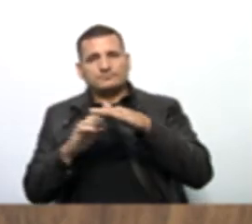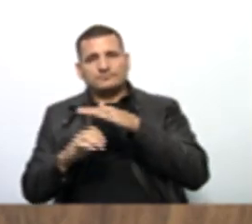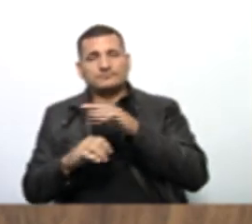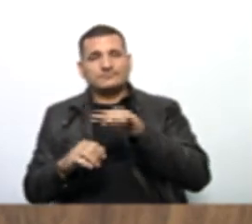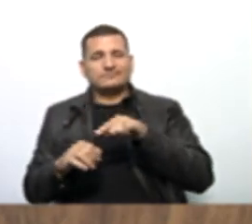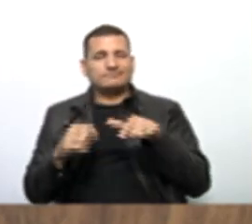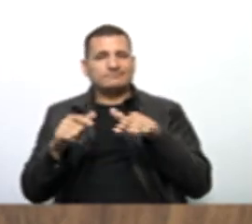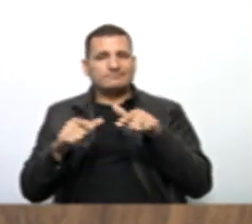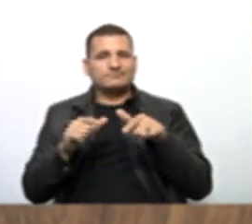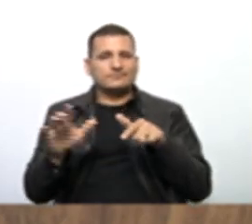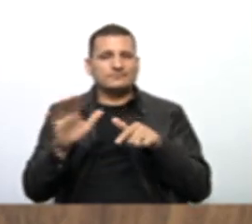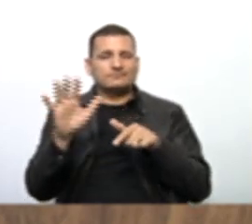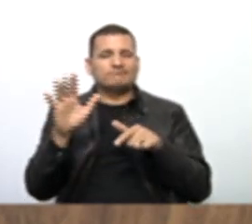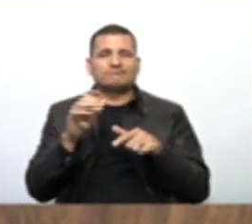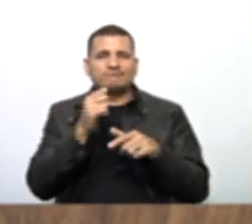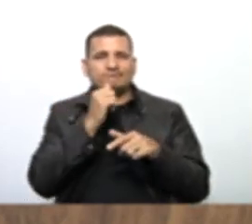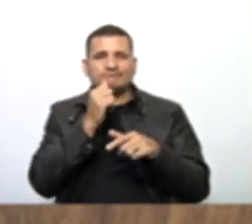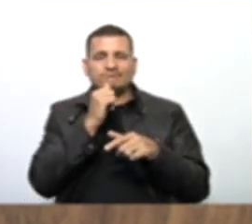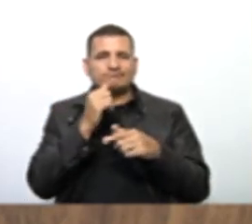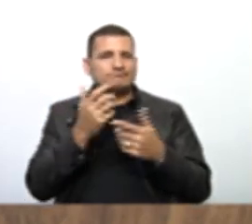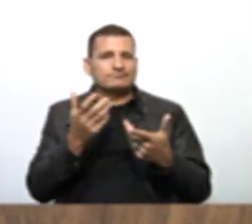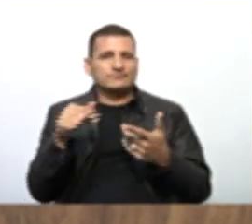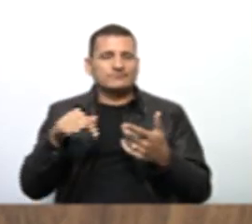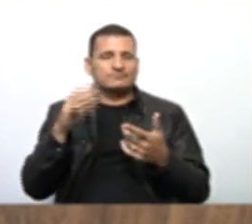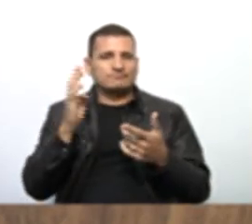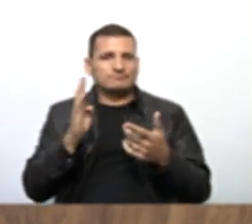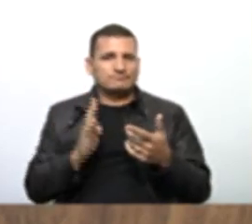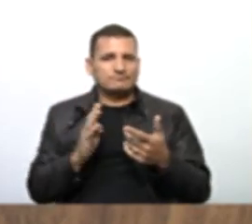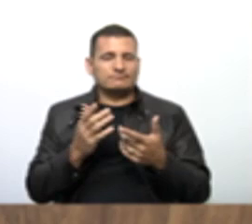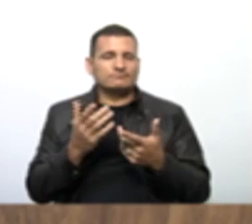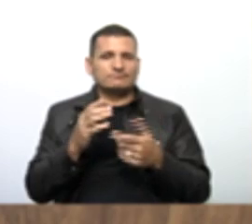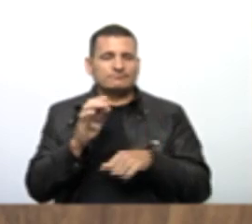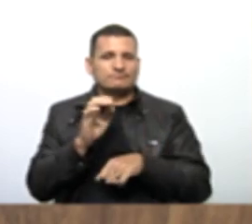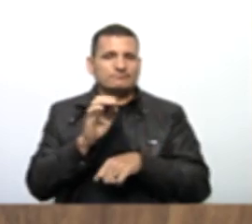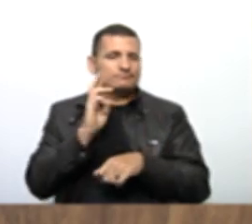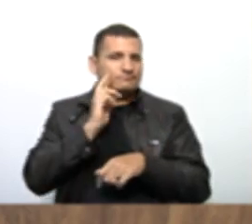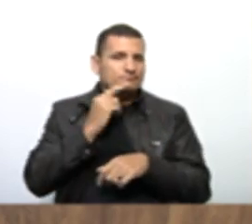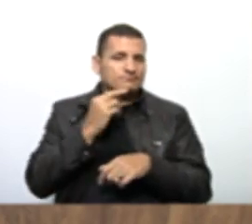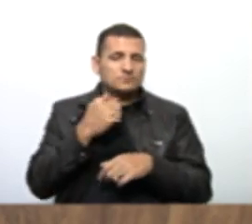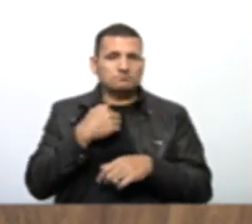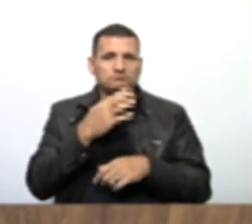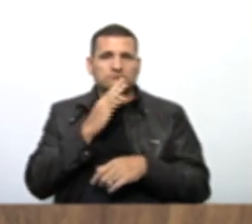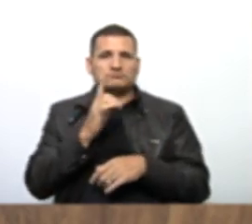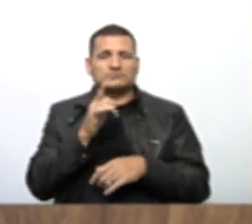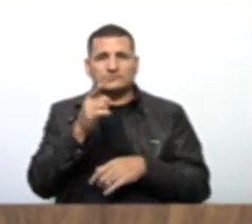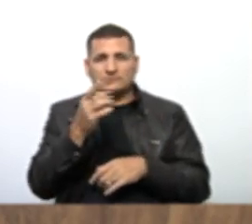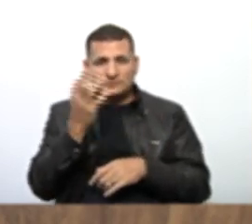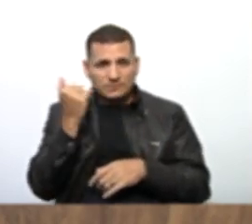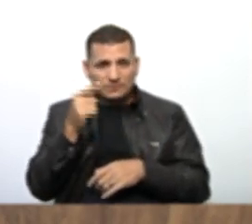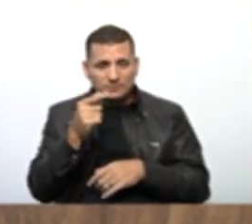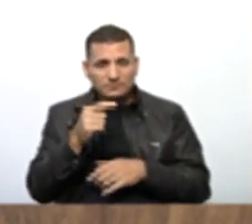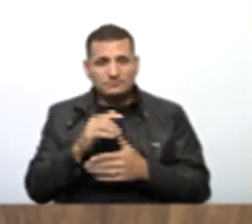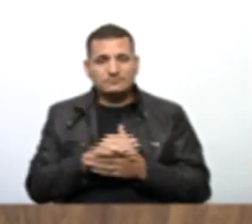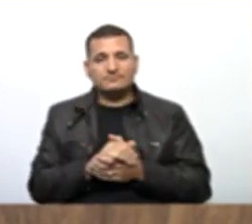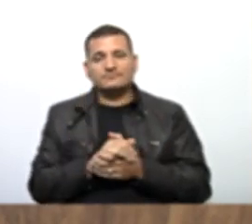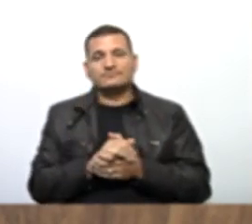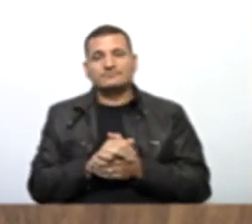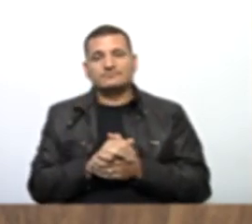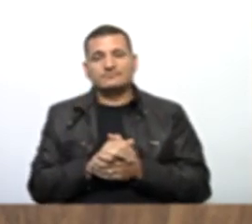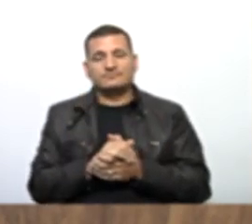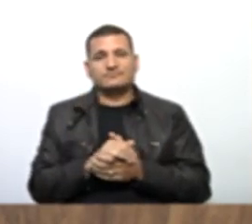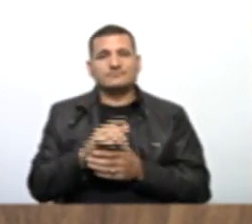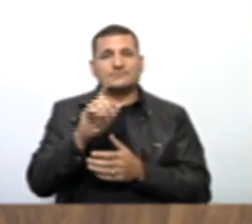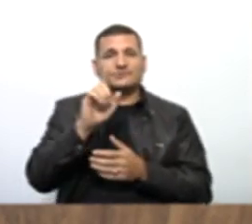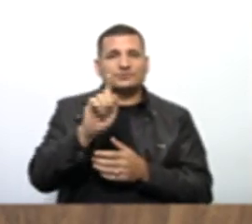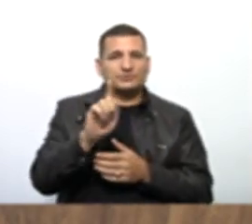caro que a gente ainda não tem disponível nem disponibilidade aqui no estado não conhece vocês souberem o que pai disponibilizando na casa